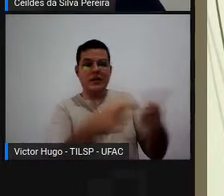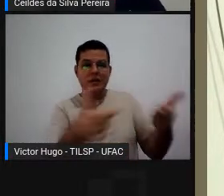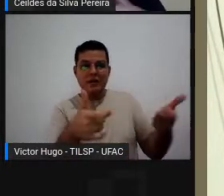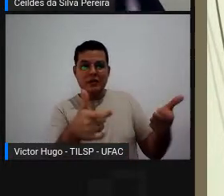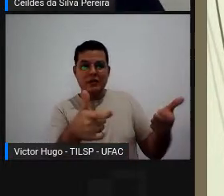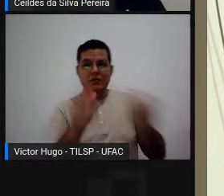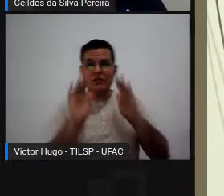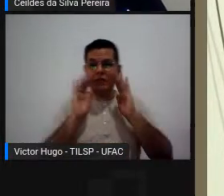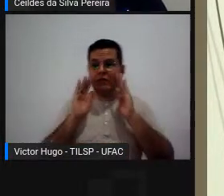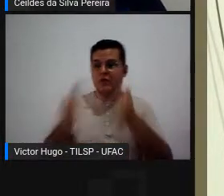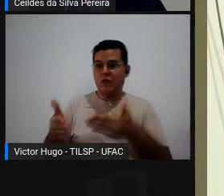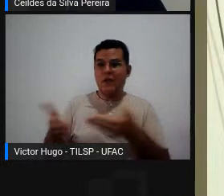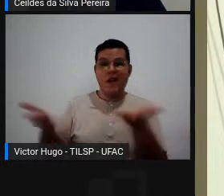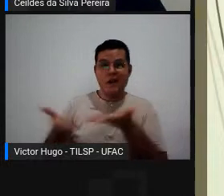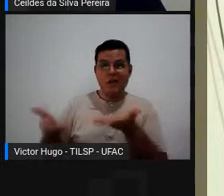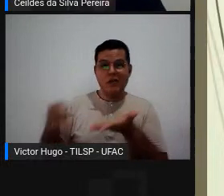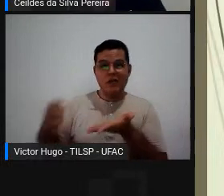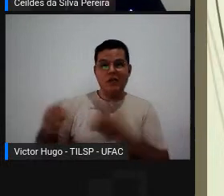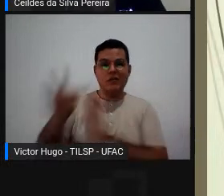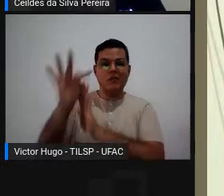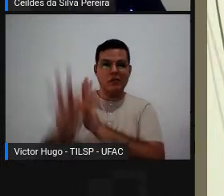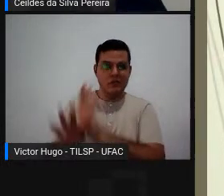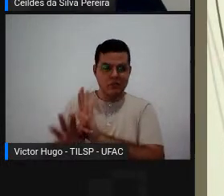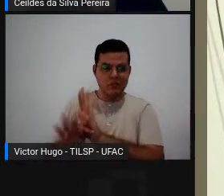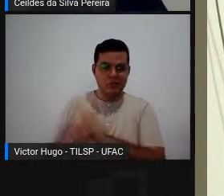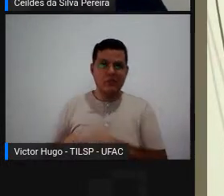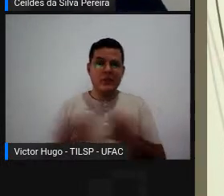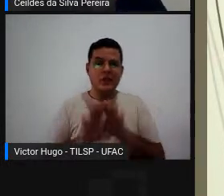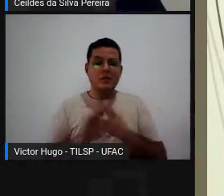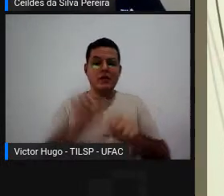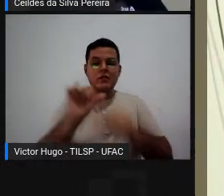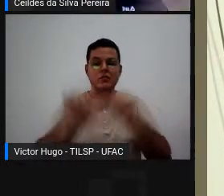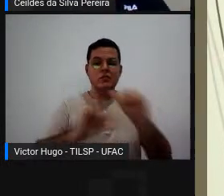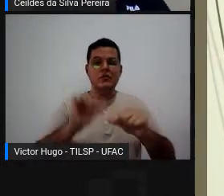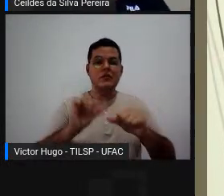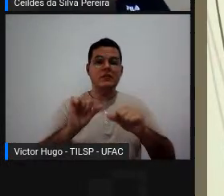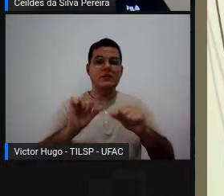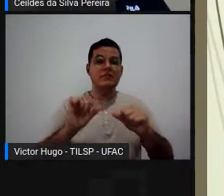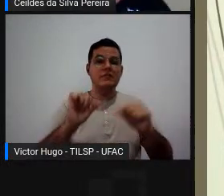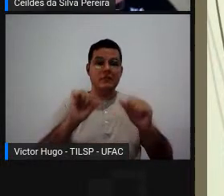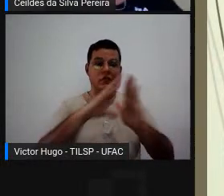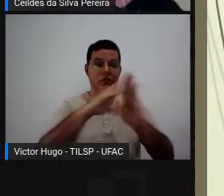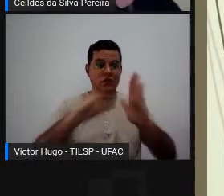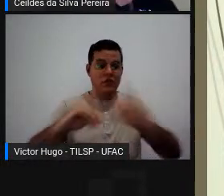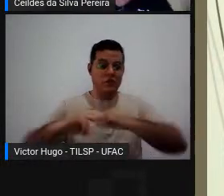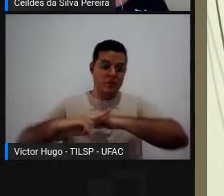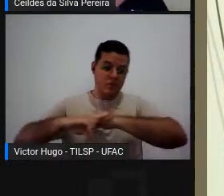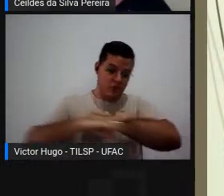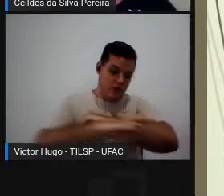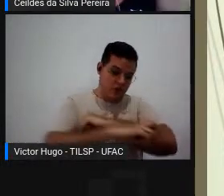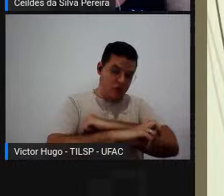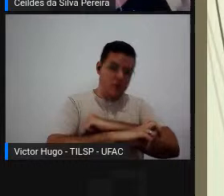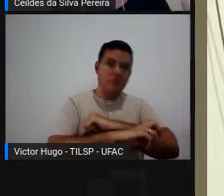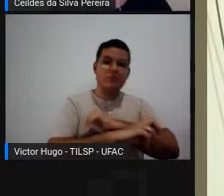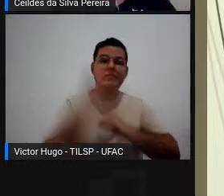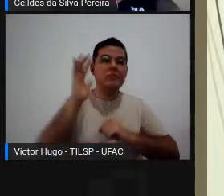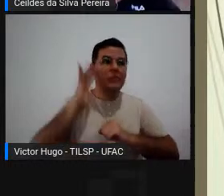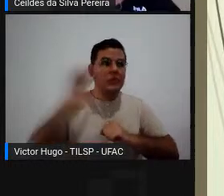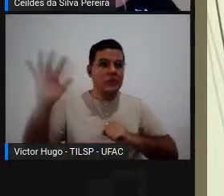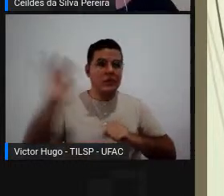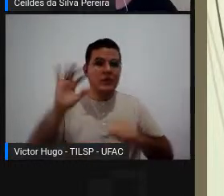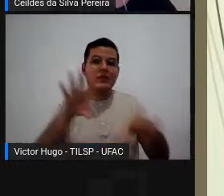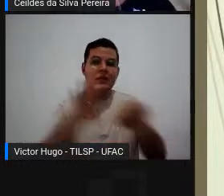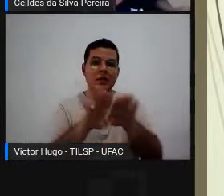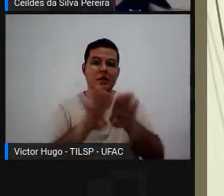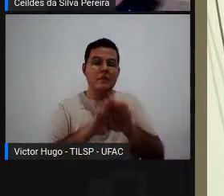paradigma teórico e epistemológico da gramática à linguística de texto, à teoria dos gêneros, aos estudos dos letramentos,